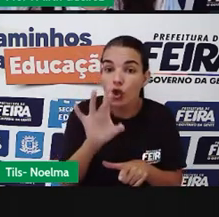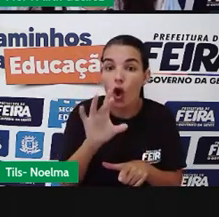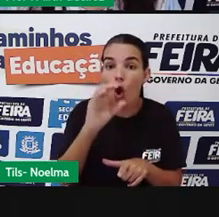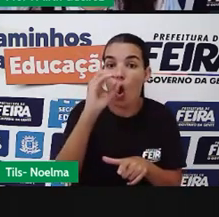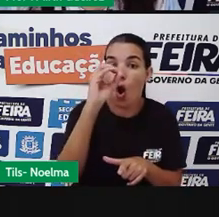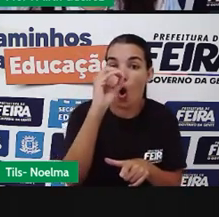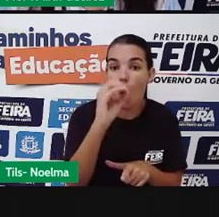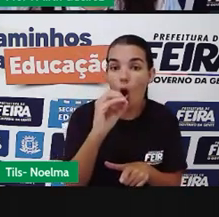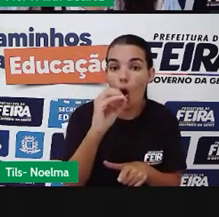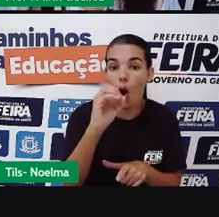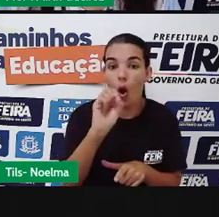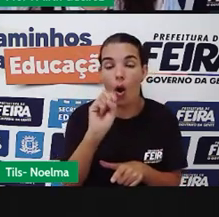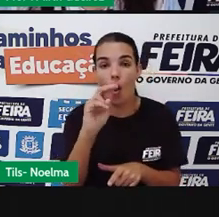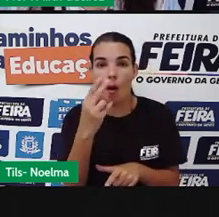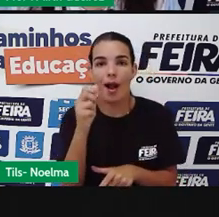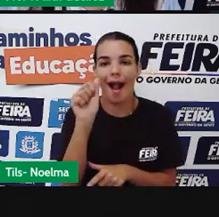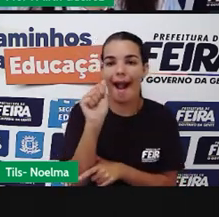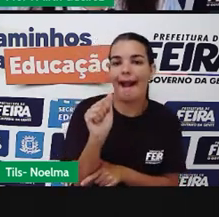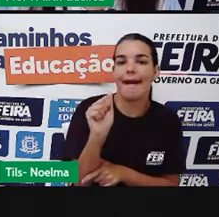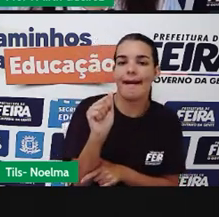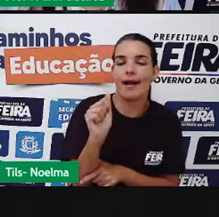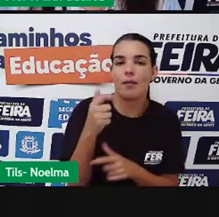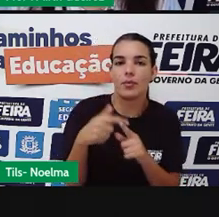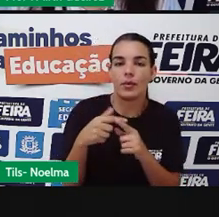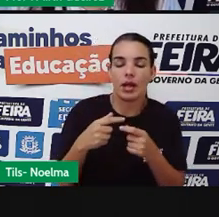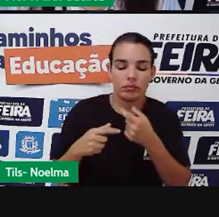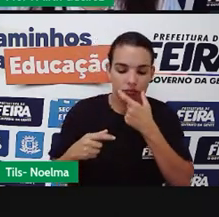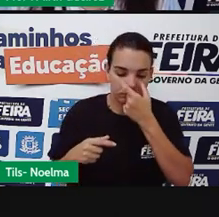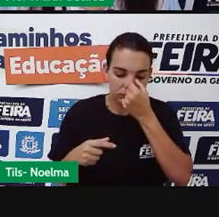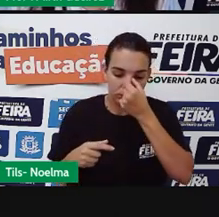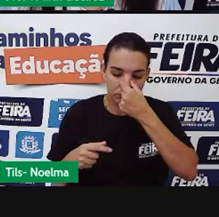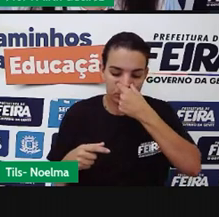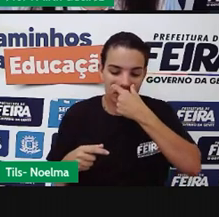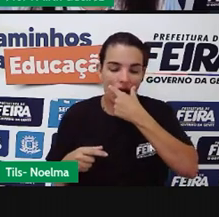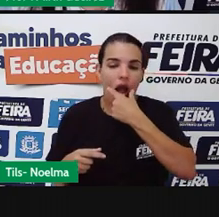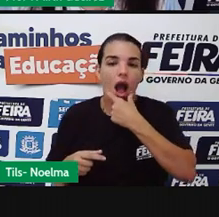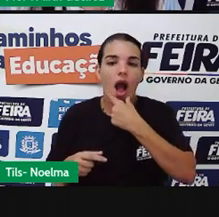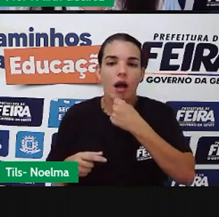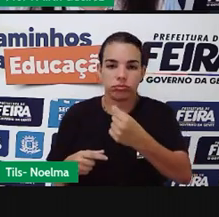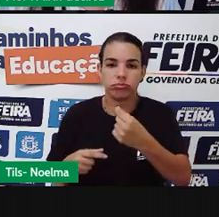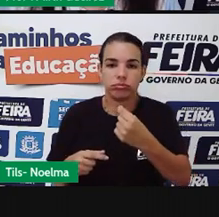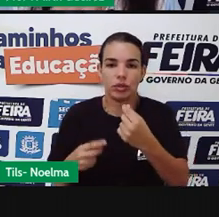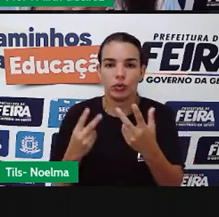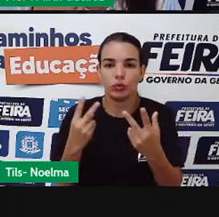Indica um som nasal. Quando o som nasal sai pela boca e